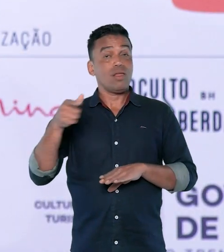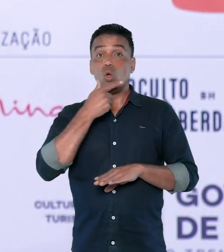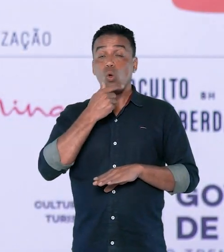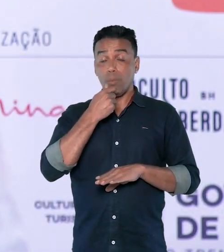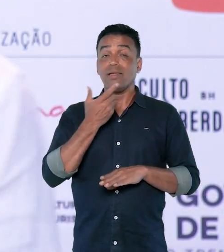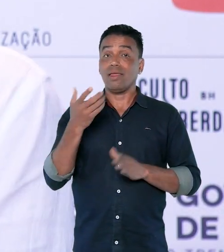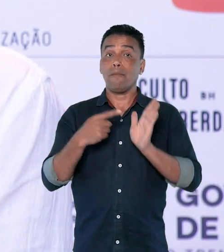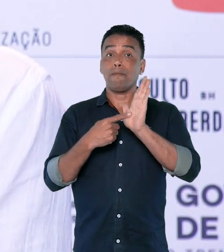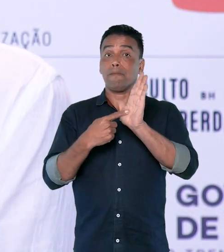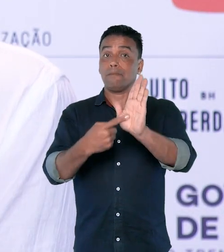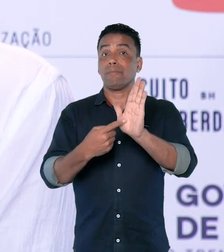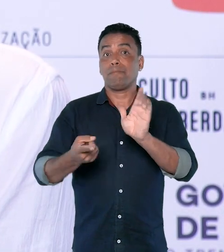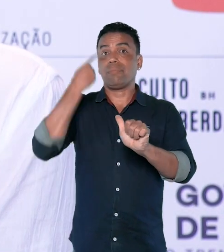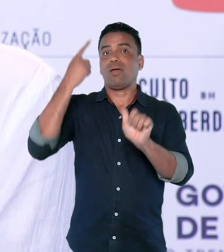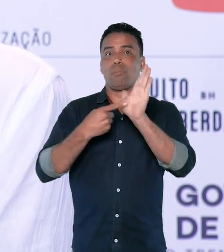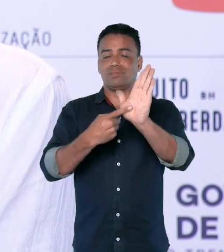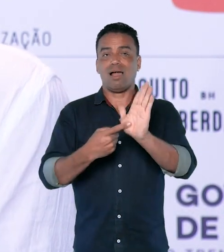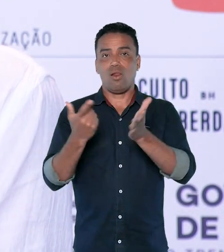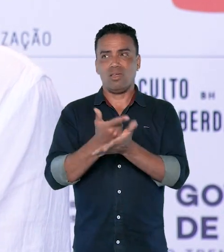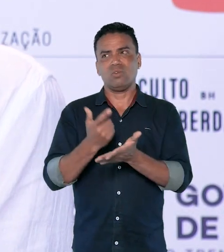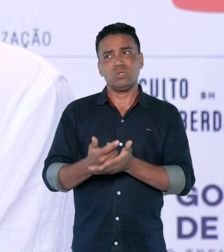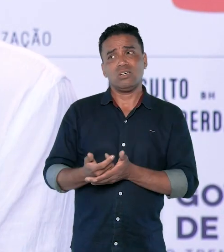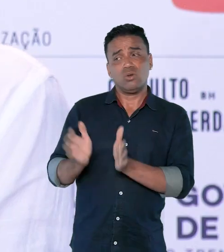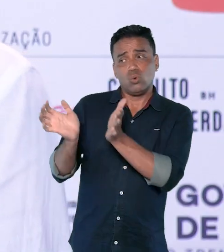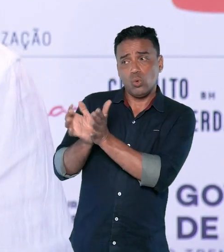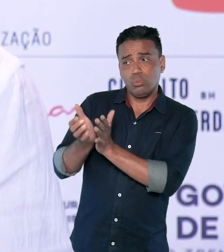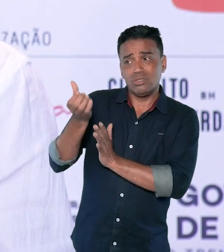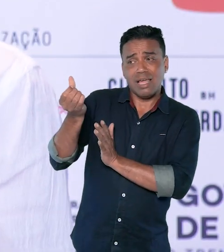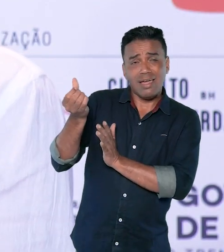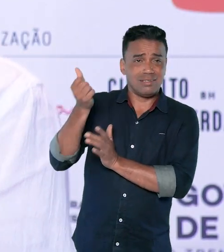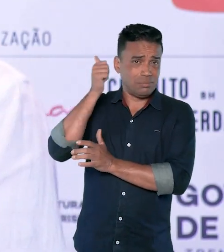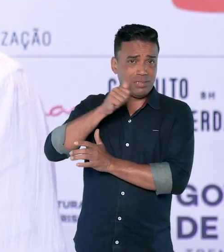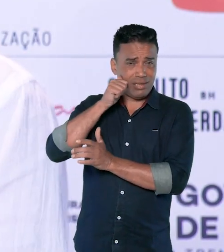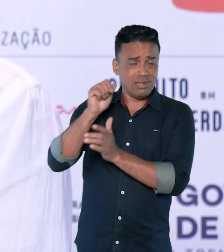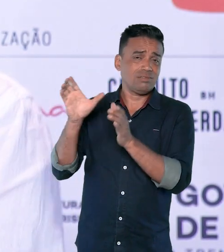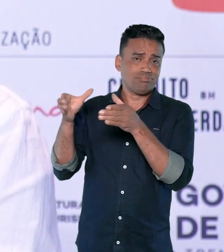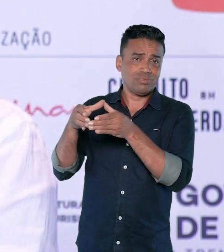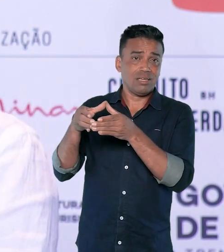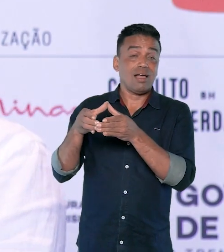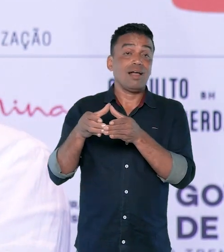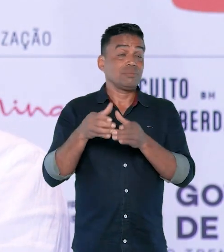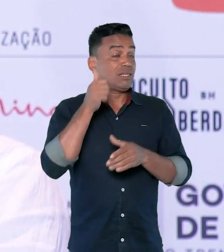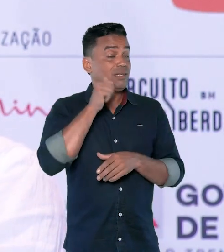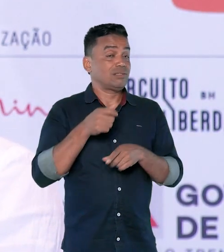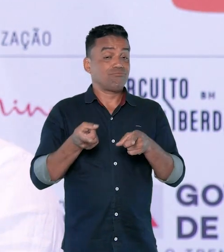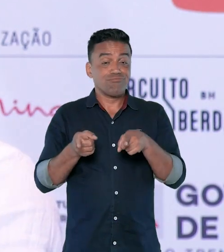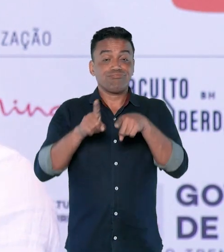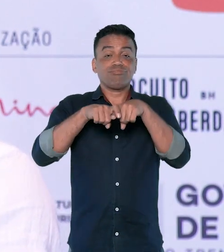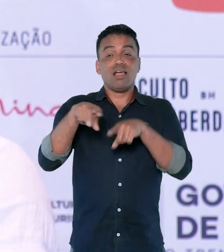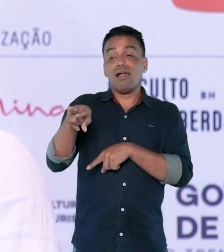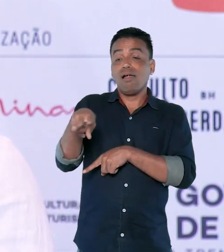era muito engraçado, porque era um grupo de 5 ou 6 meninas que sentavam juntas, e elas cruzavam a perna assim, tipo...